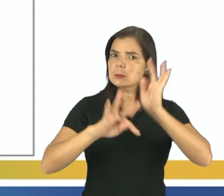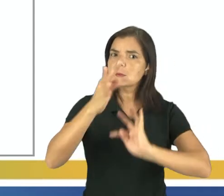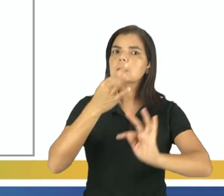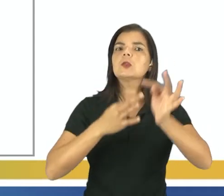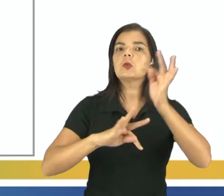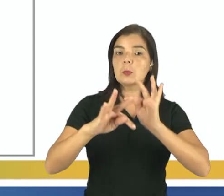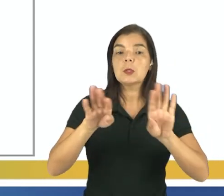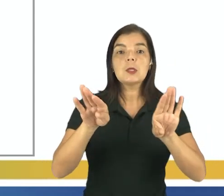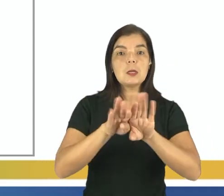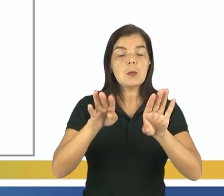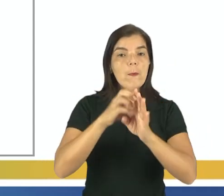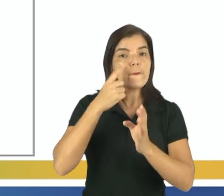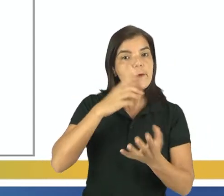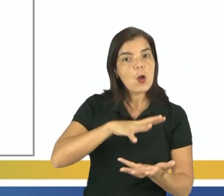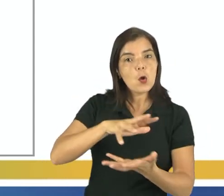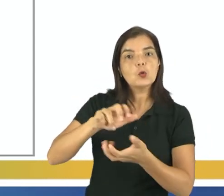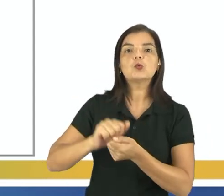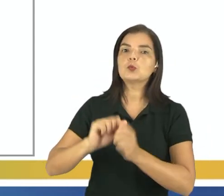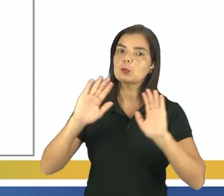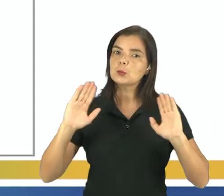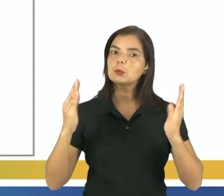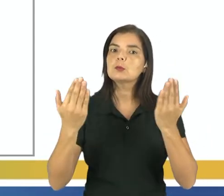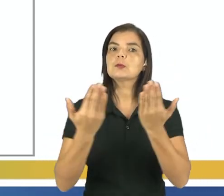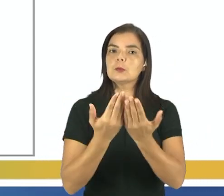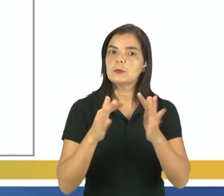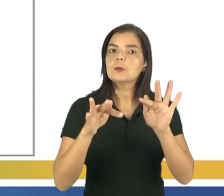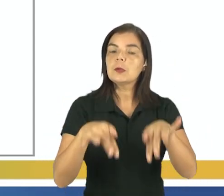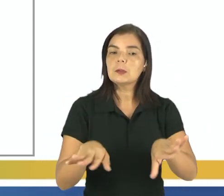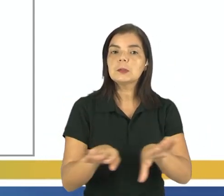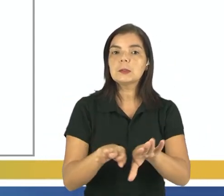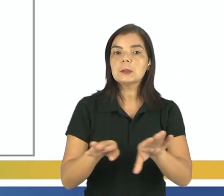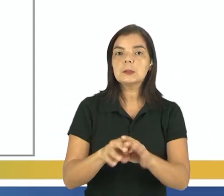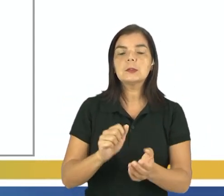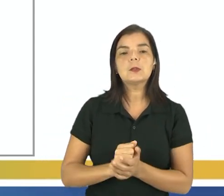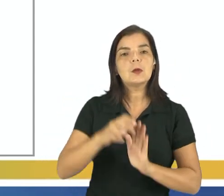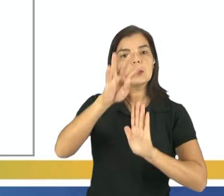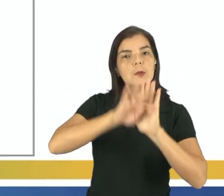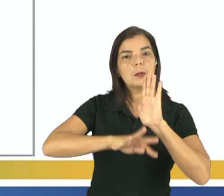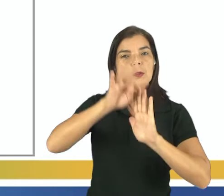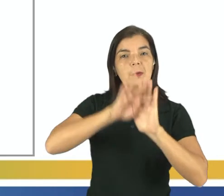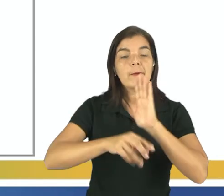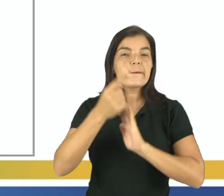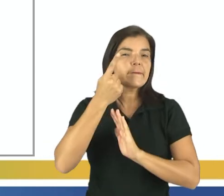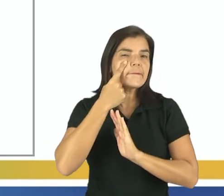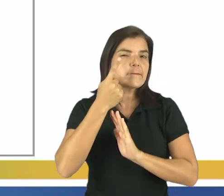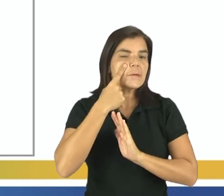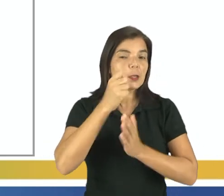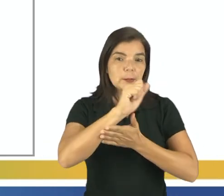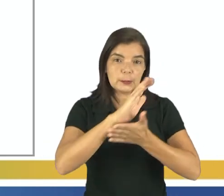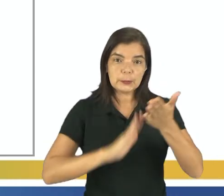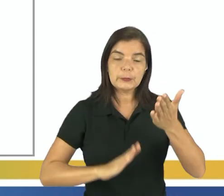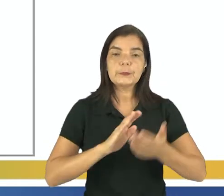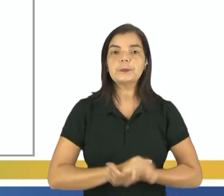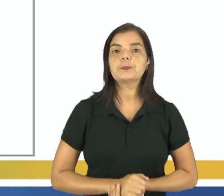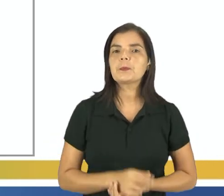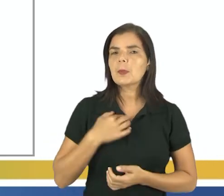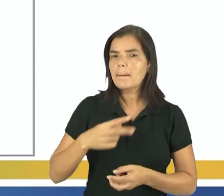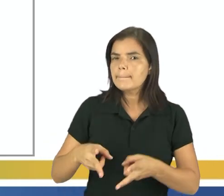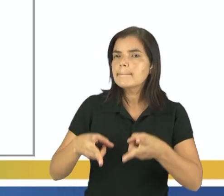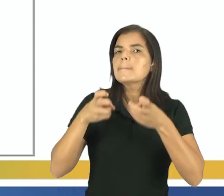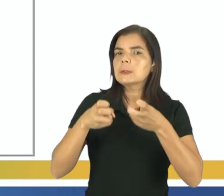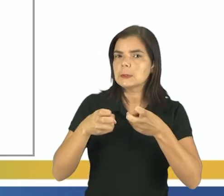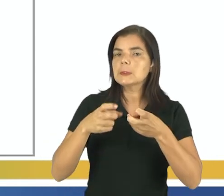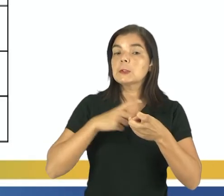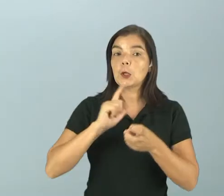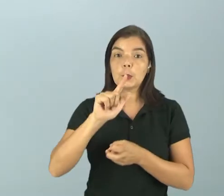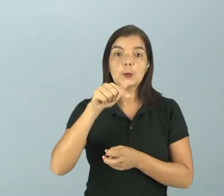tecnologia e olhem para o mundo que os cerca. Finaliza. Então, através desse texto, nós vamos fazer o nosso exercitando. Percebam que nós